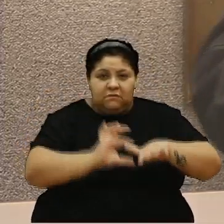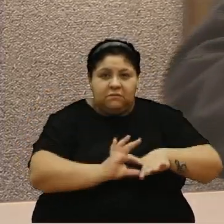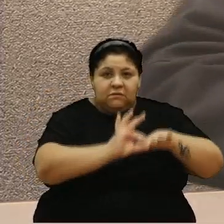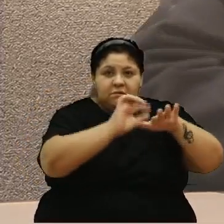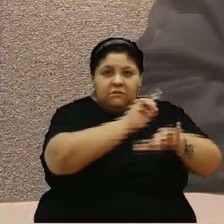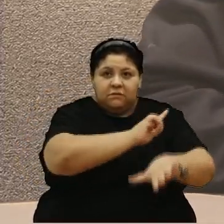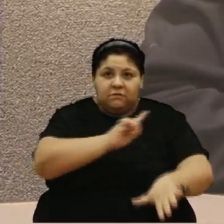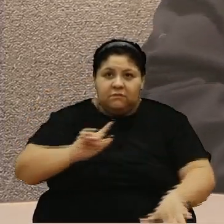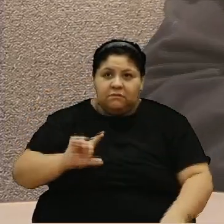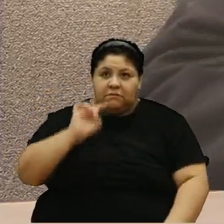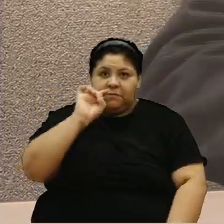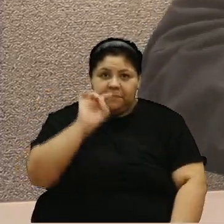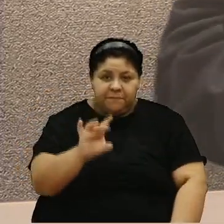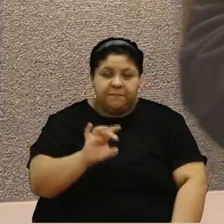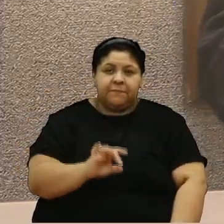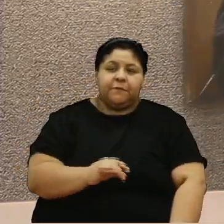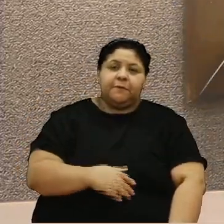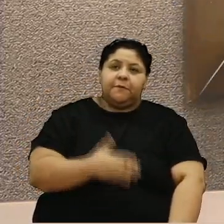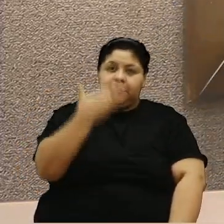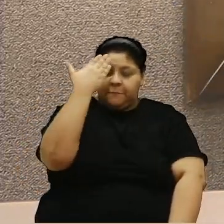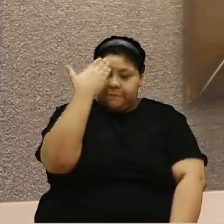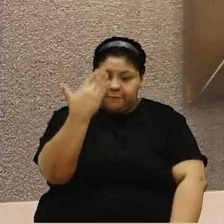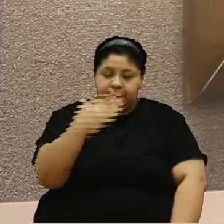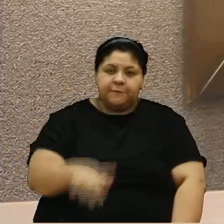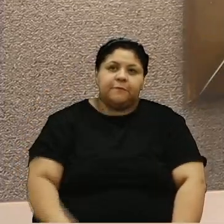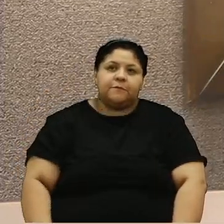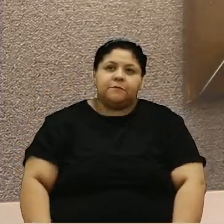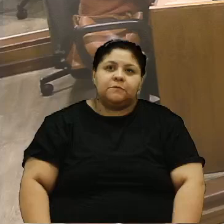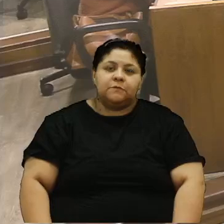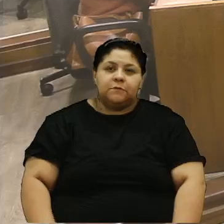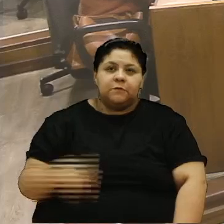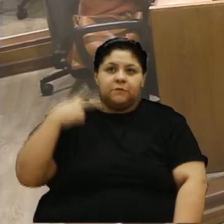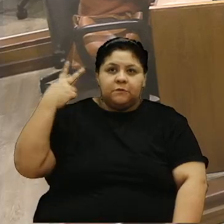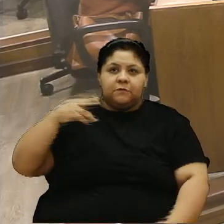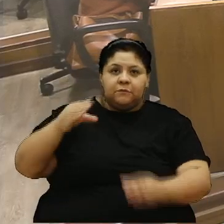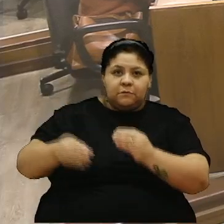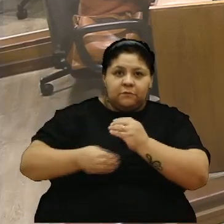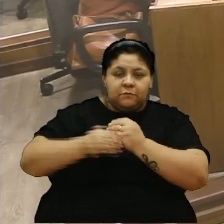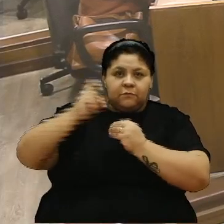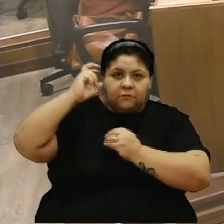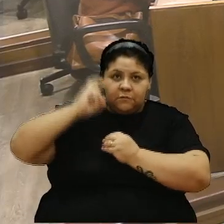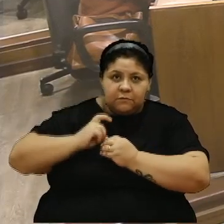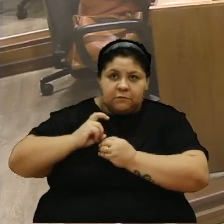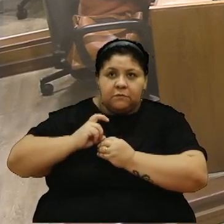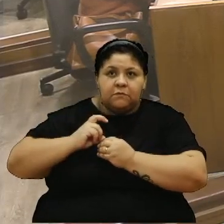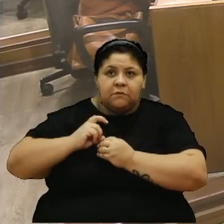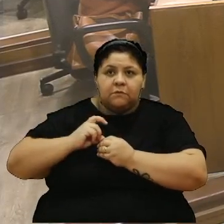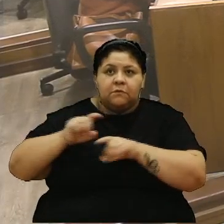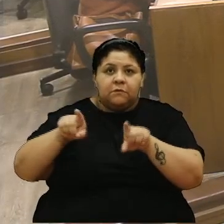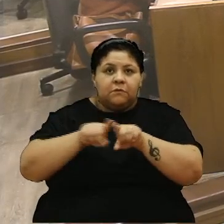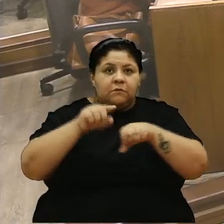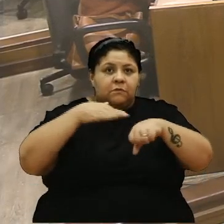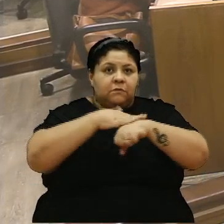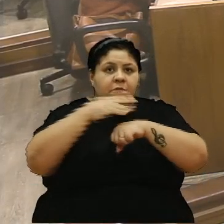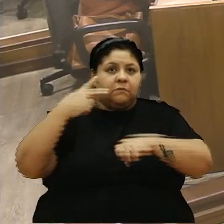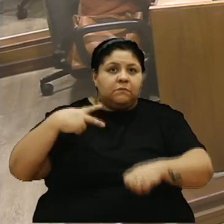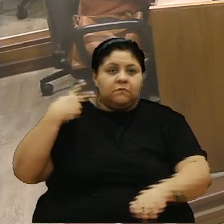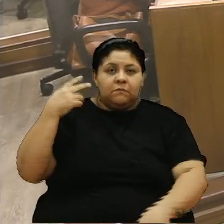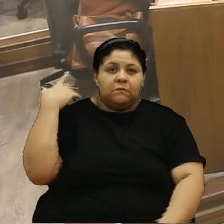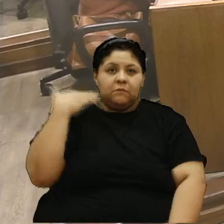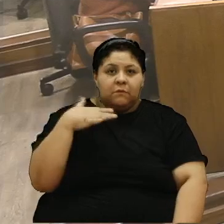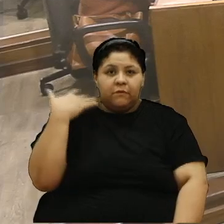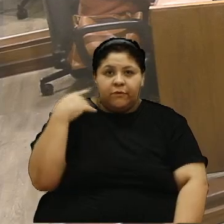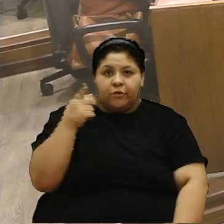Daniel. Obrigado. Vereador Daniel, sua parte. Obrigado, vereador. Realmente, inclusive, eu conversei com a vereadora Andressa, porque,